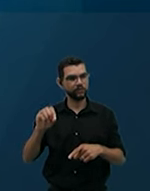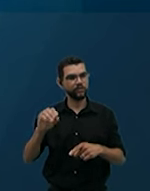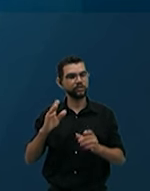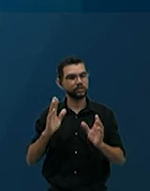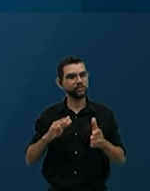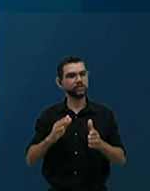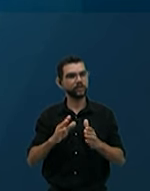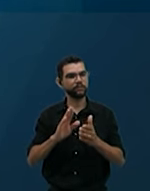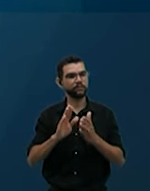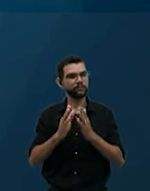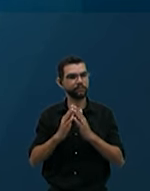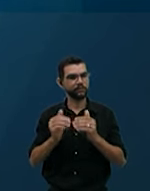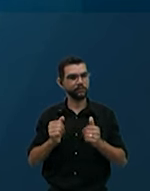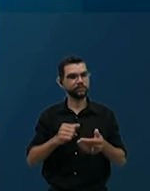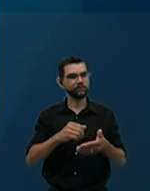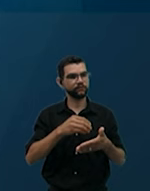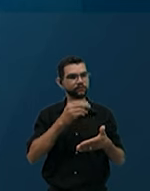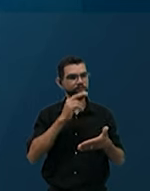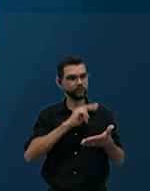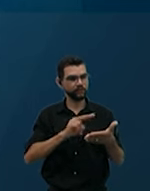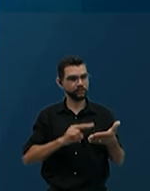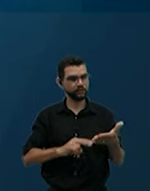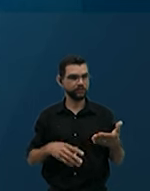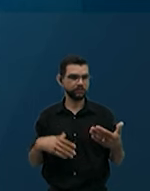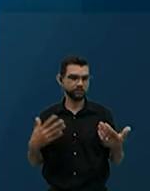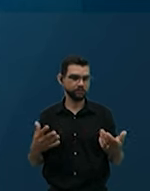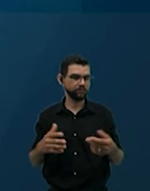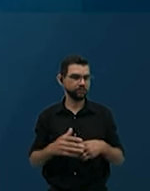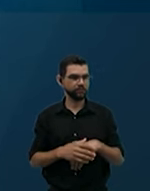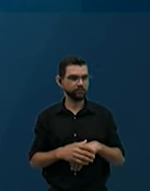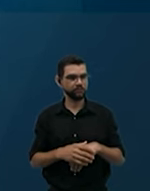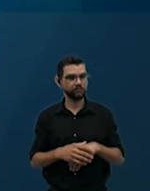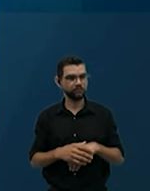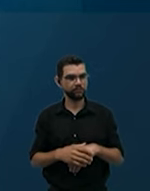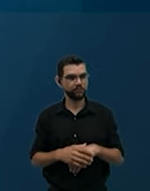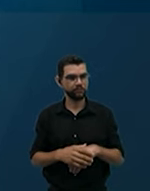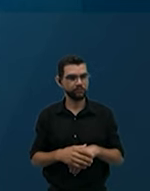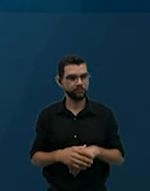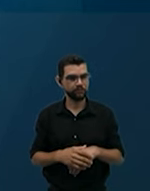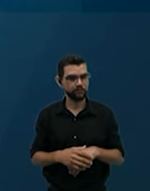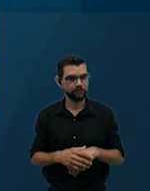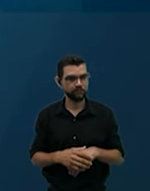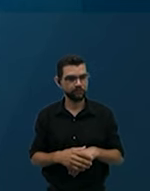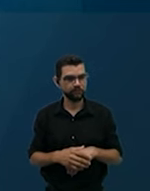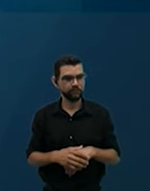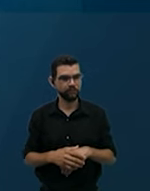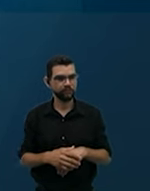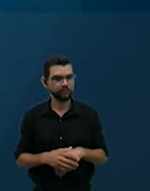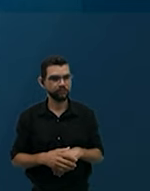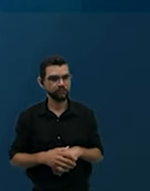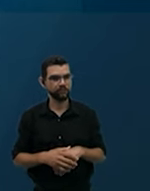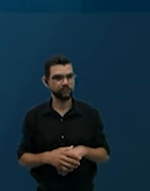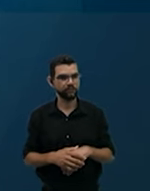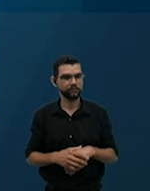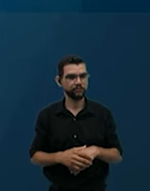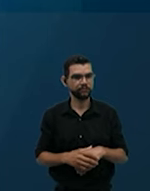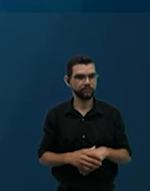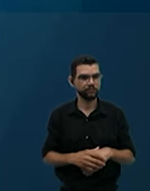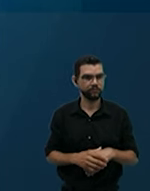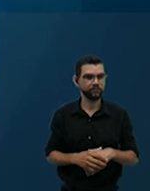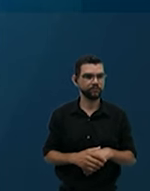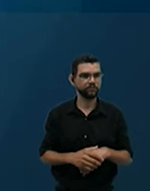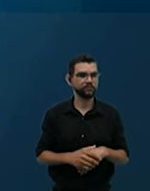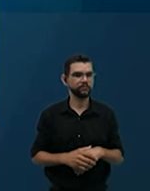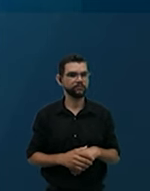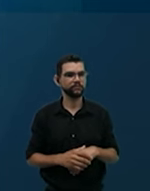mais aprofundado para o retorno da vista do ministro. Vou tirar